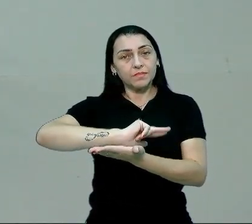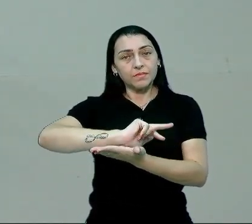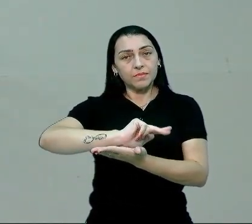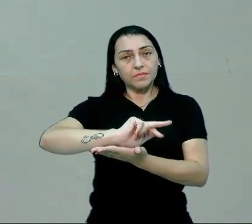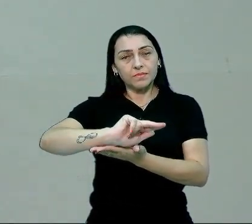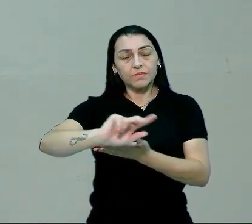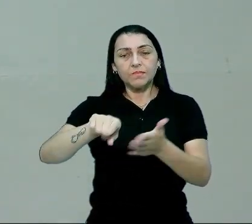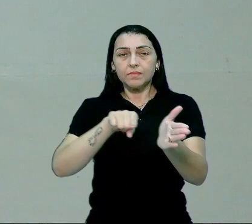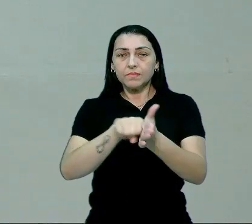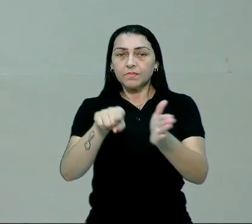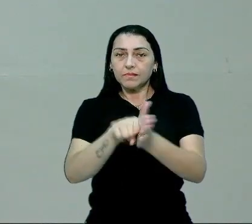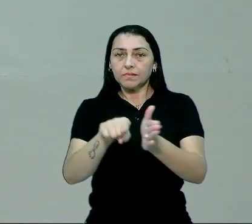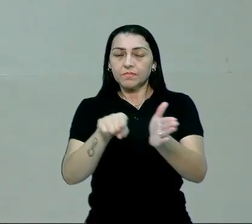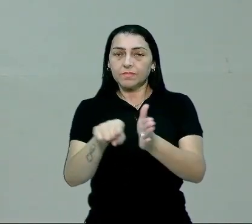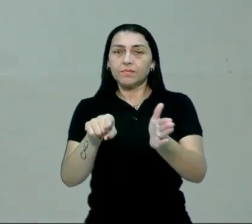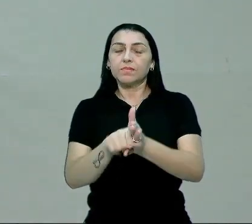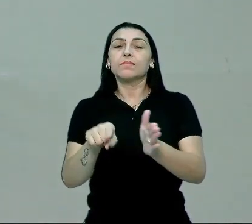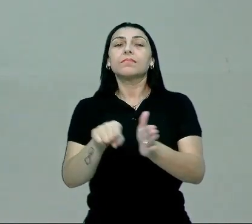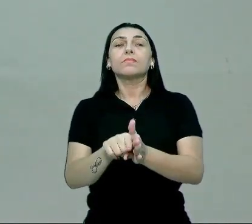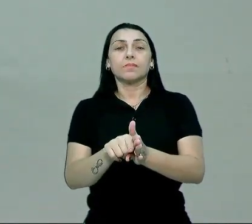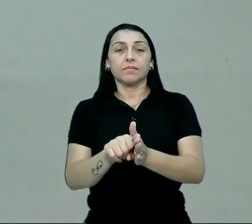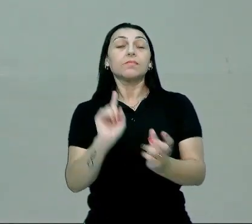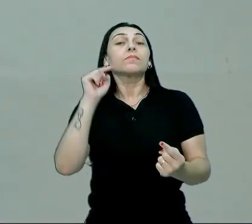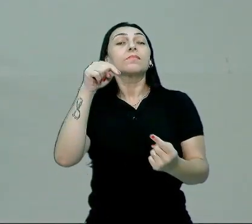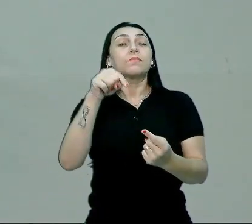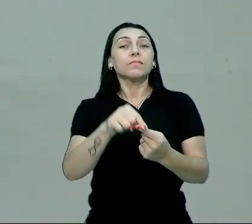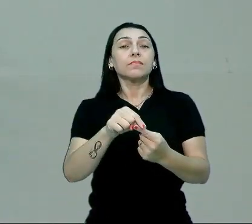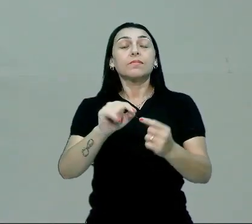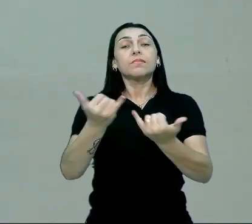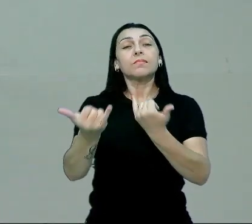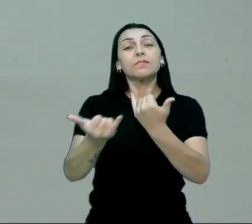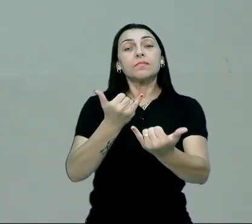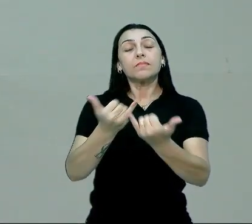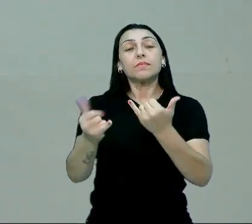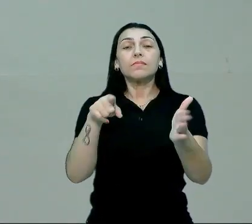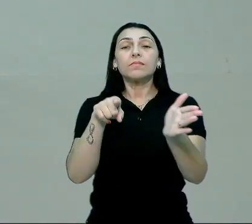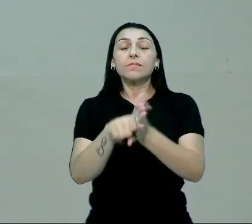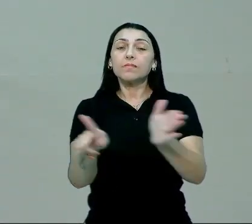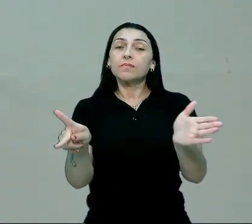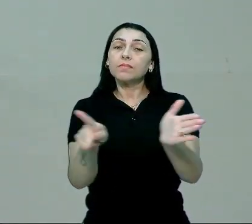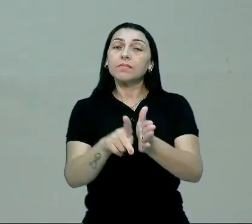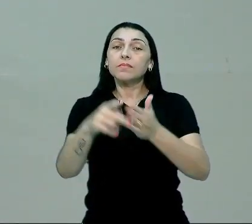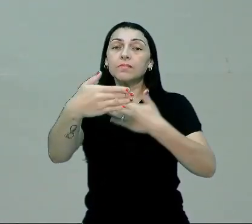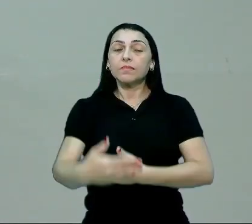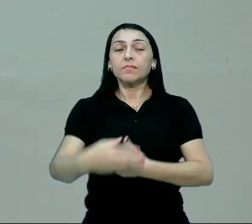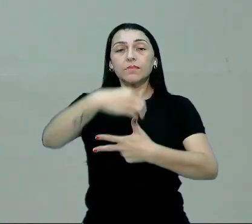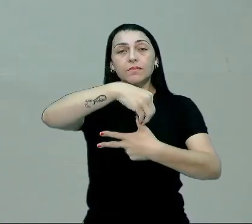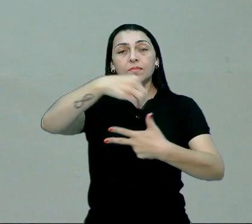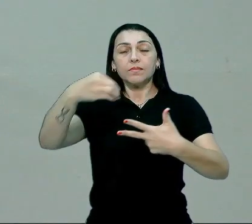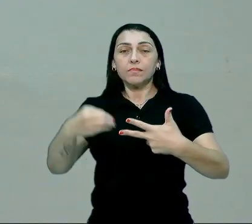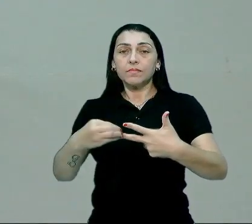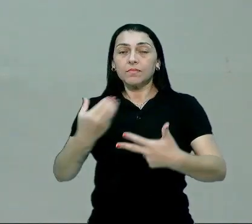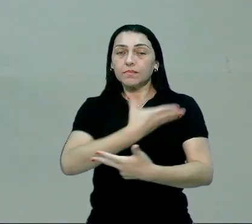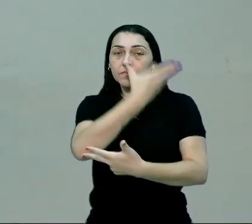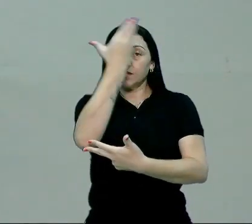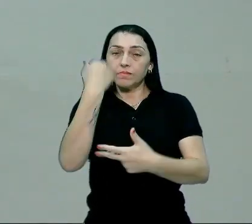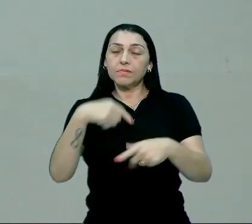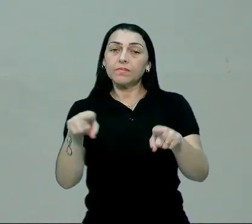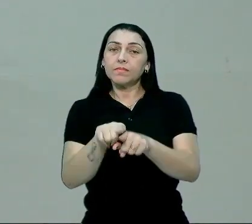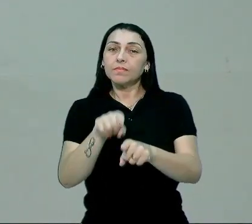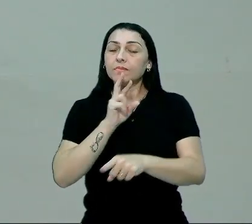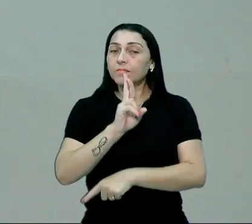várias questões objetivas, semelhantes às questões que estão na prova do Enem. Não esqueça